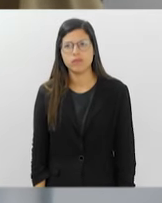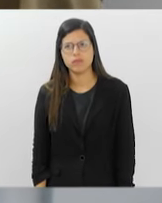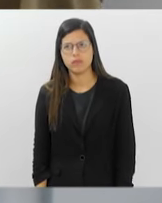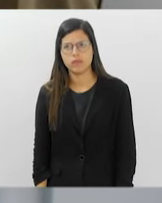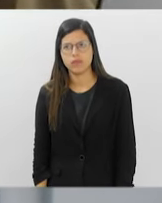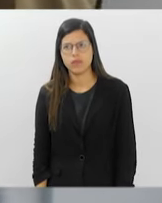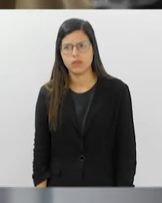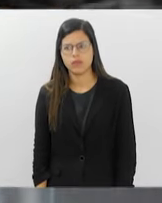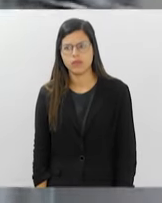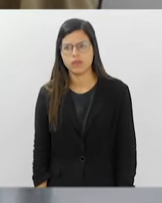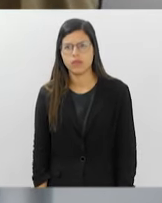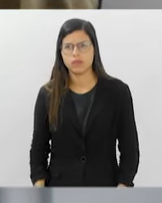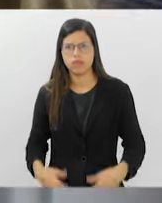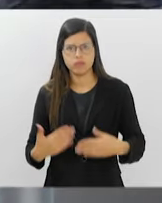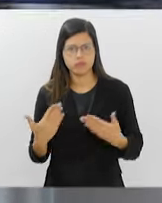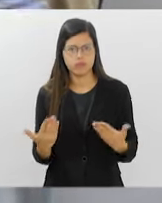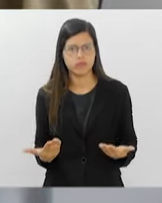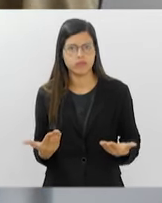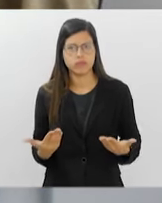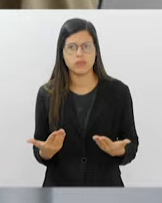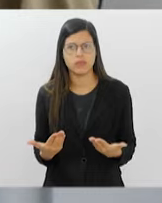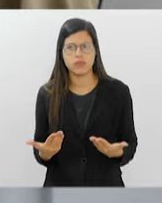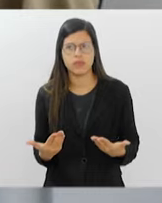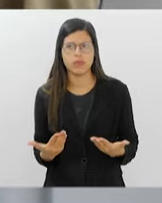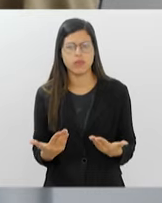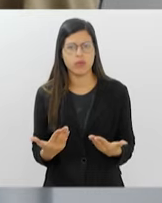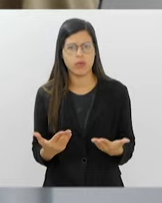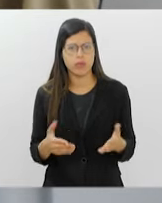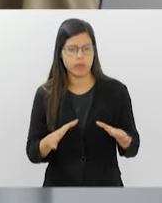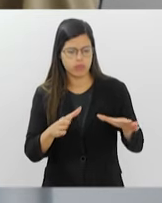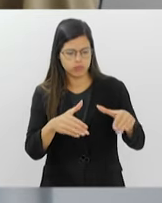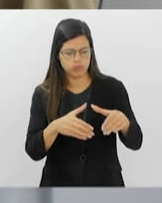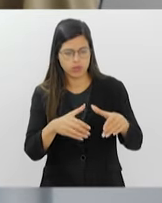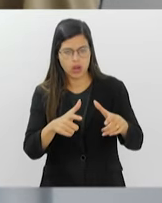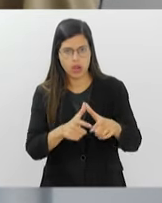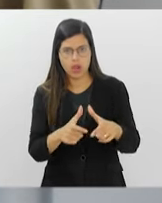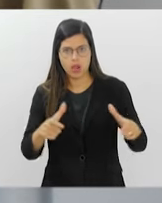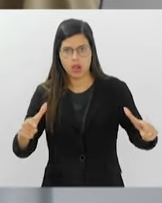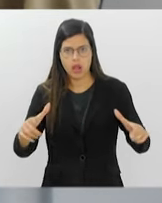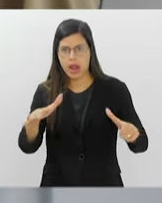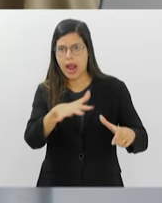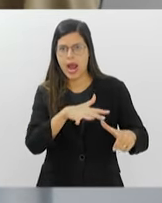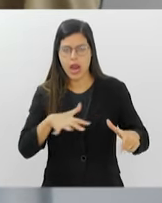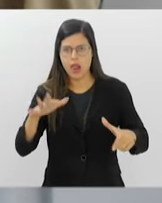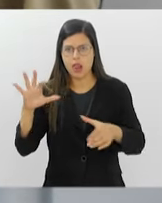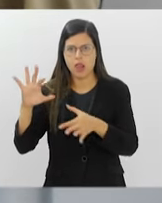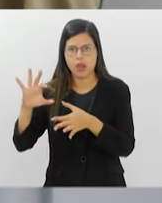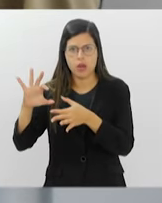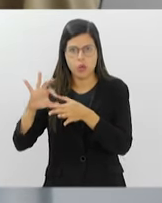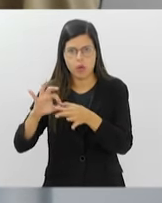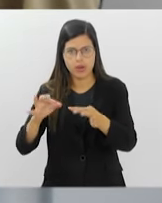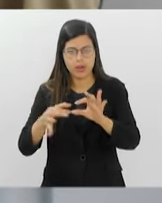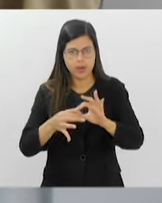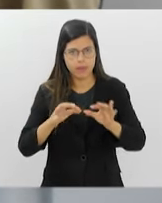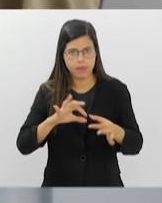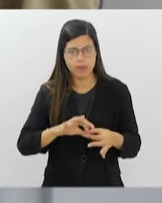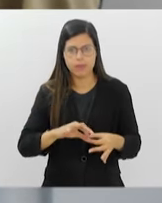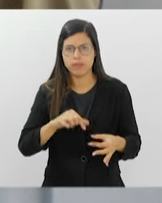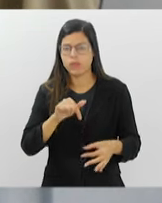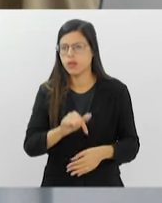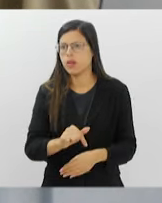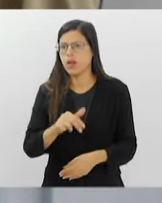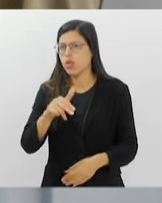pmem os senhores aquele complexo Olímpico ali nunca possuiu Um certificado de